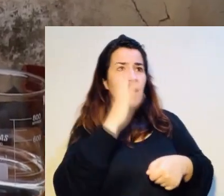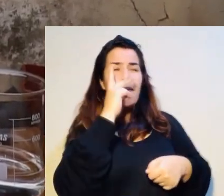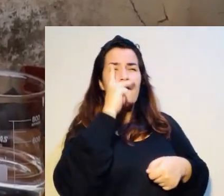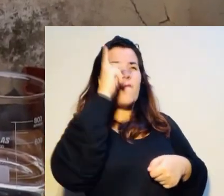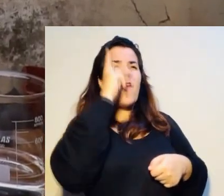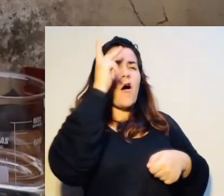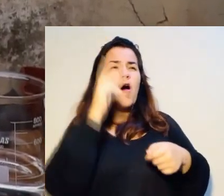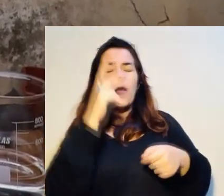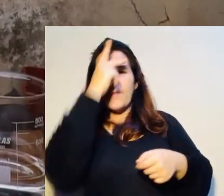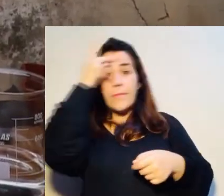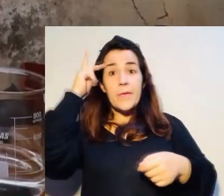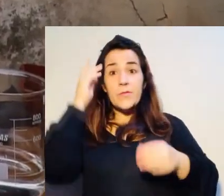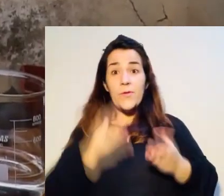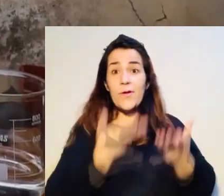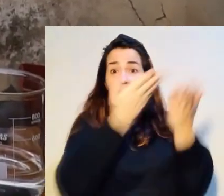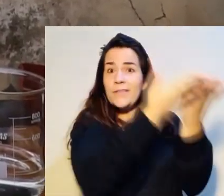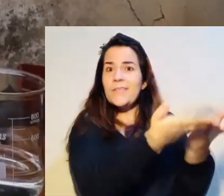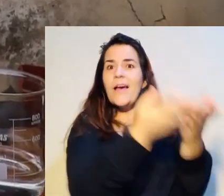cheio de flor.